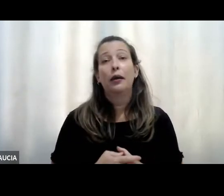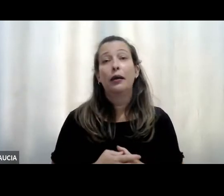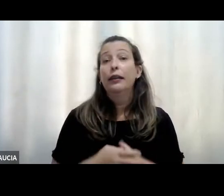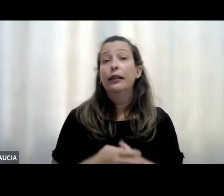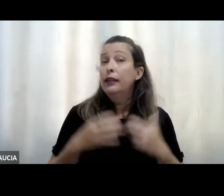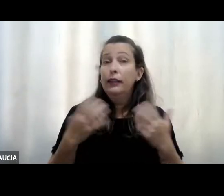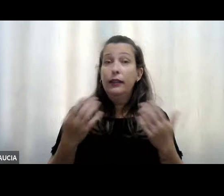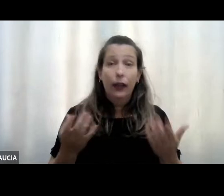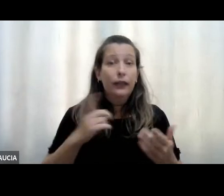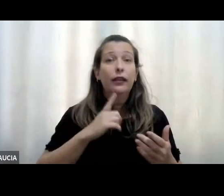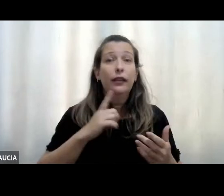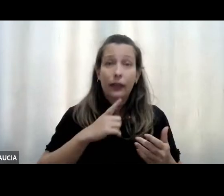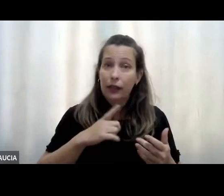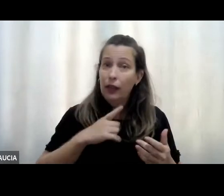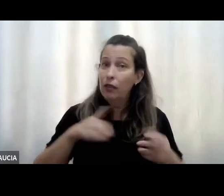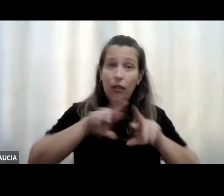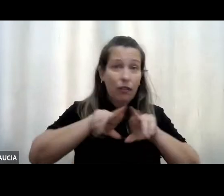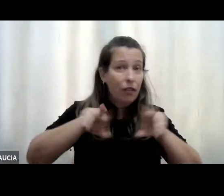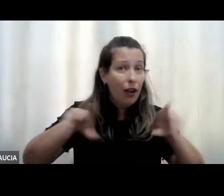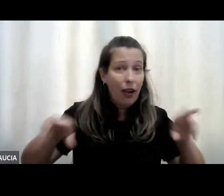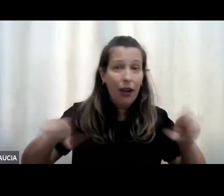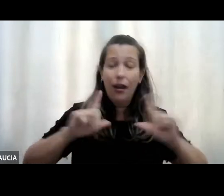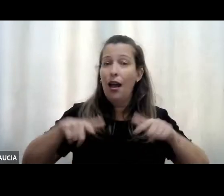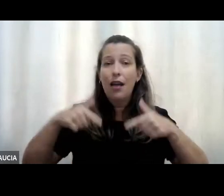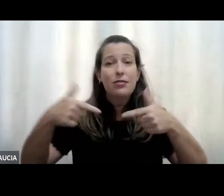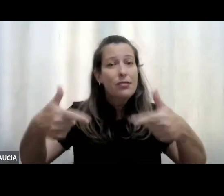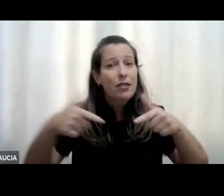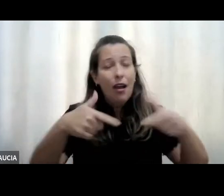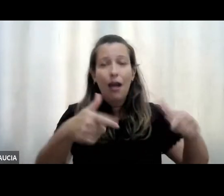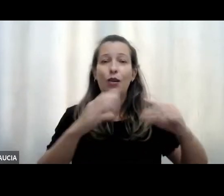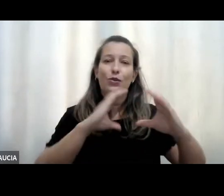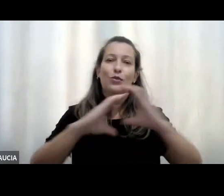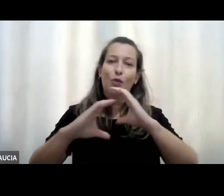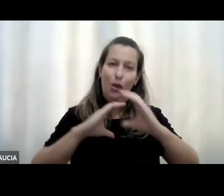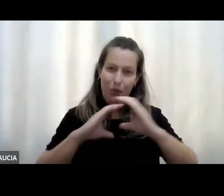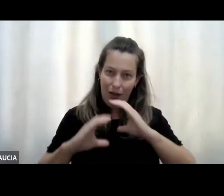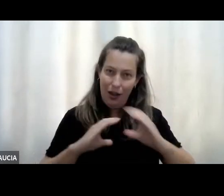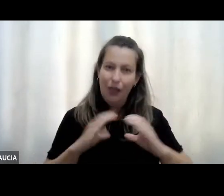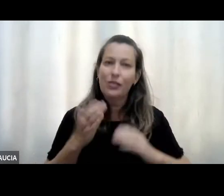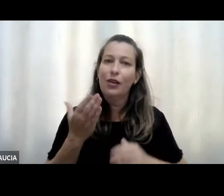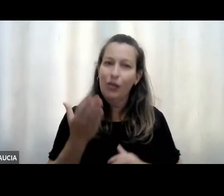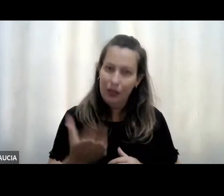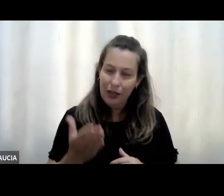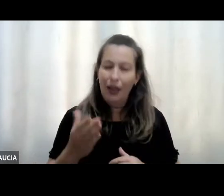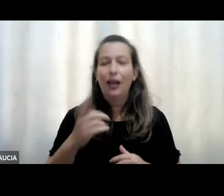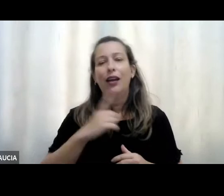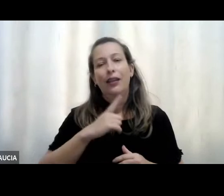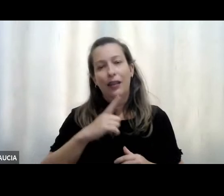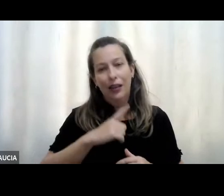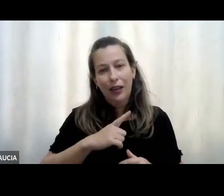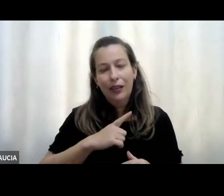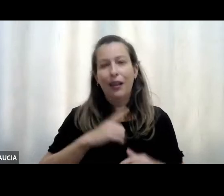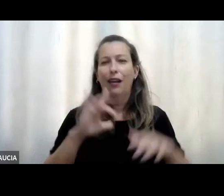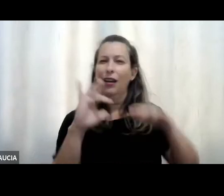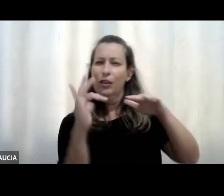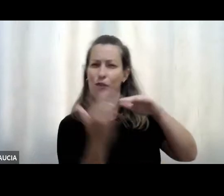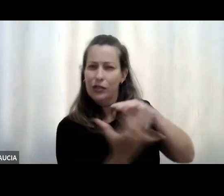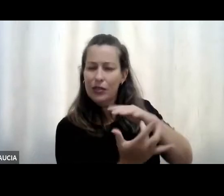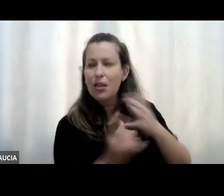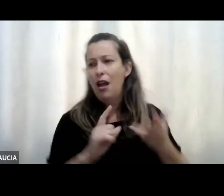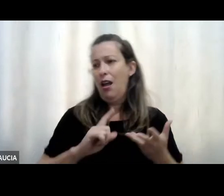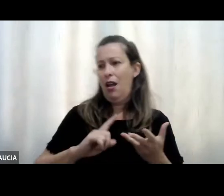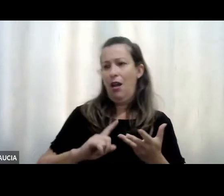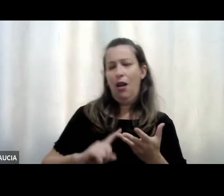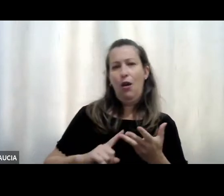em várias ações de comunicação, né, que envolvem redes sociais, assessoria de